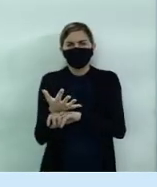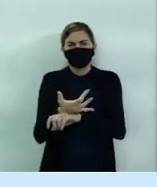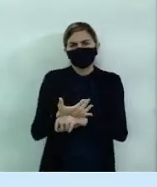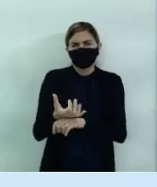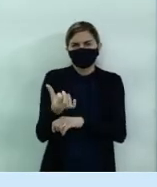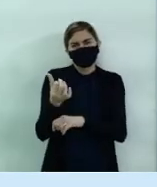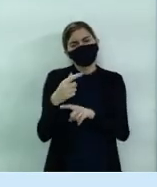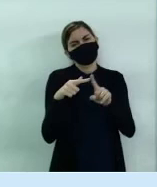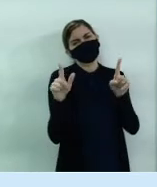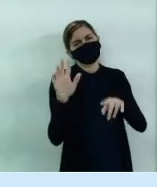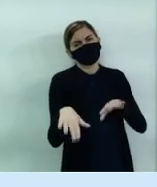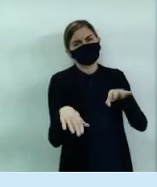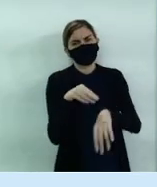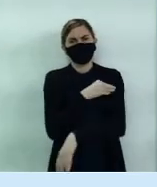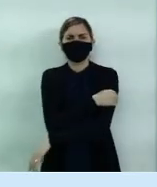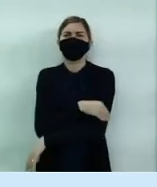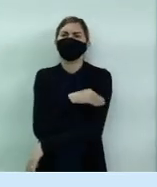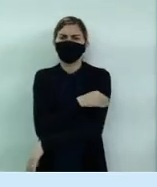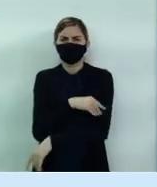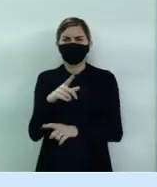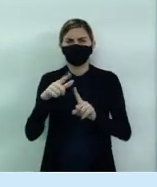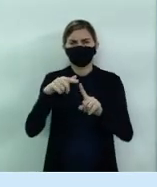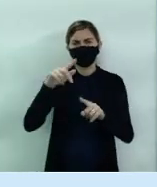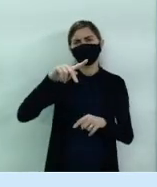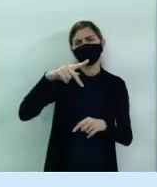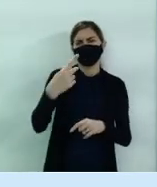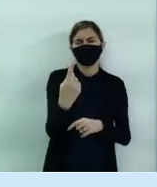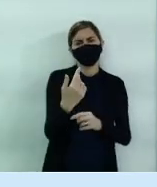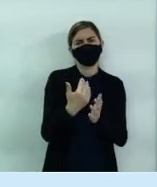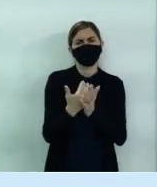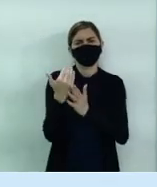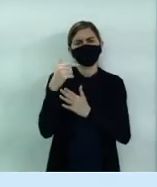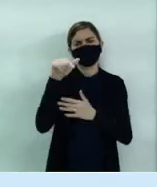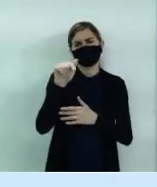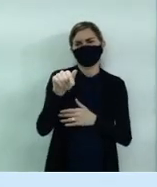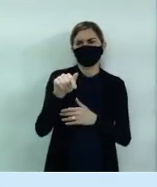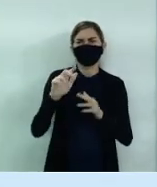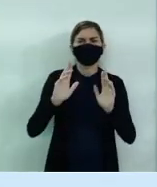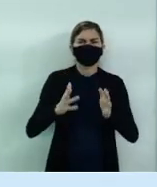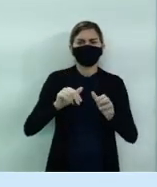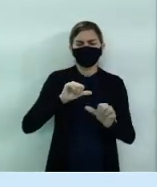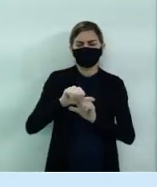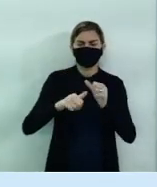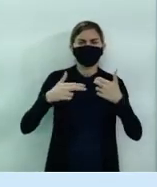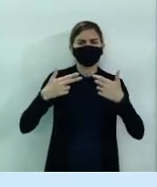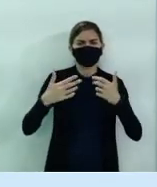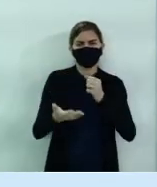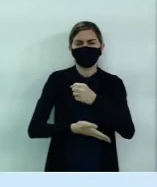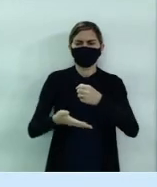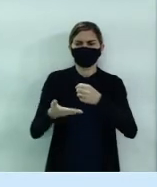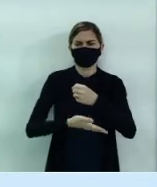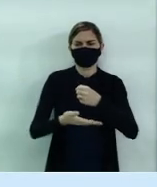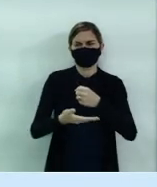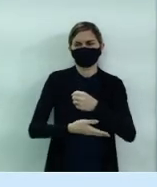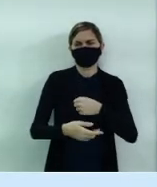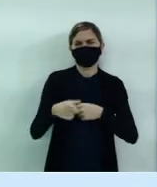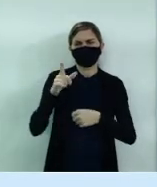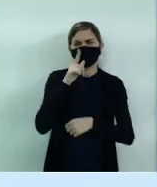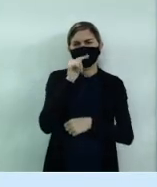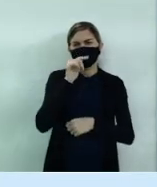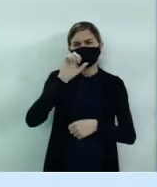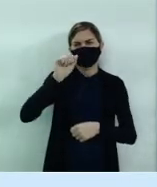6, mas se de repente o álcool ele tiver um pH maior do que 7, ele já se torna aí básico. Eu tenho a